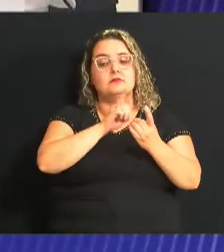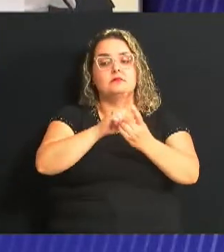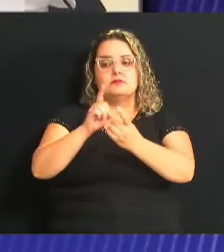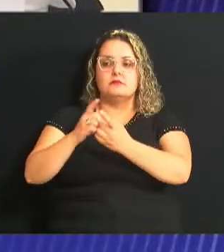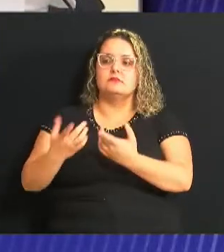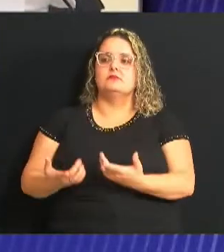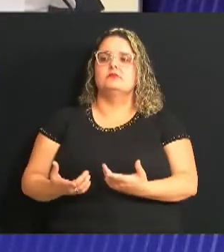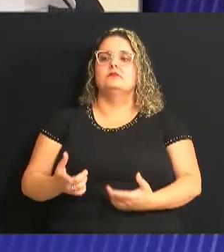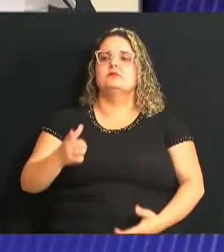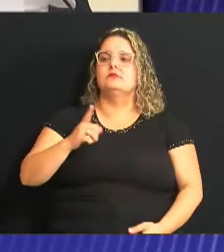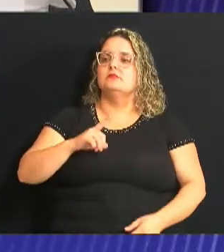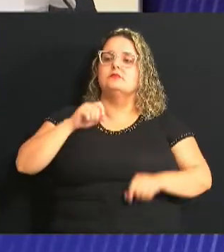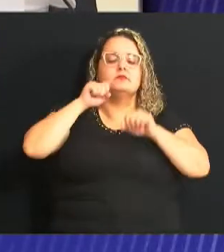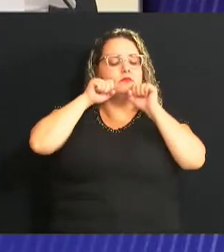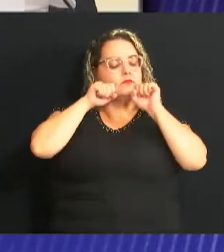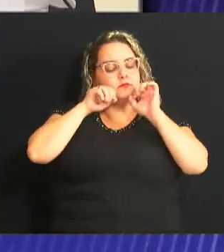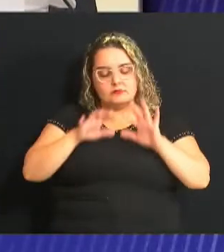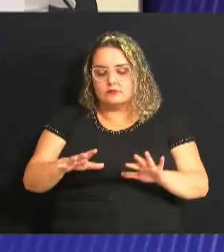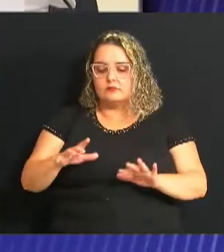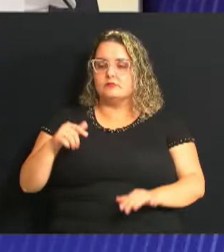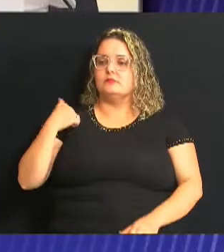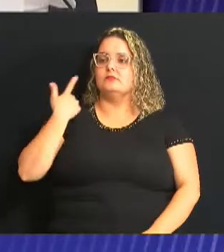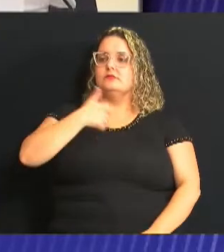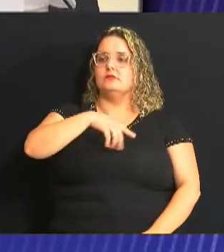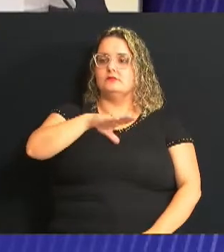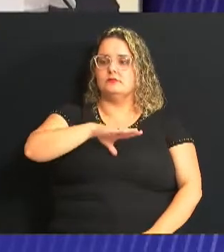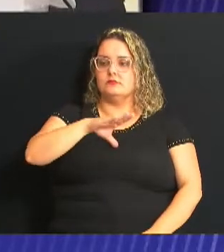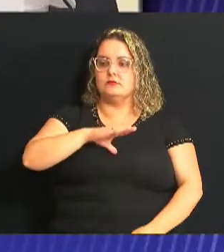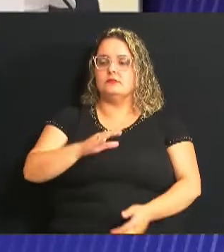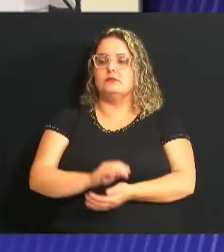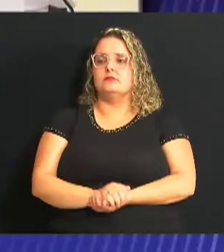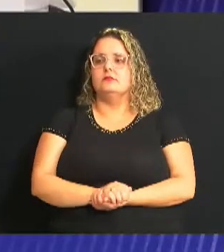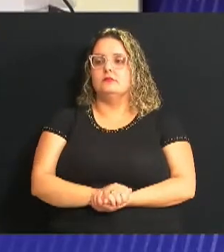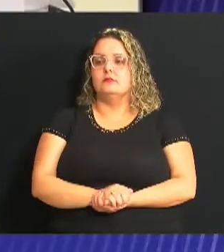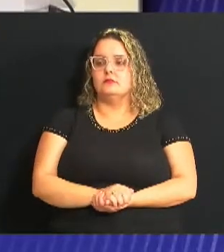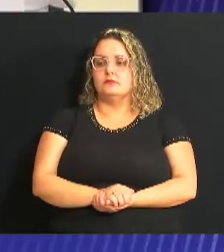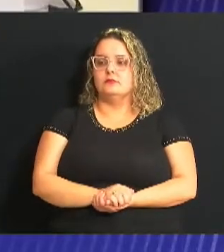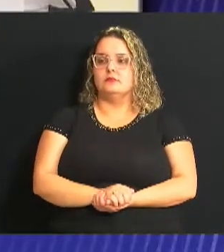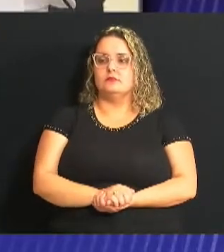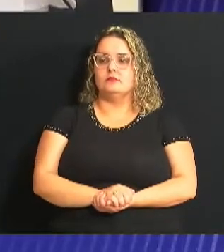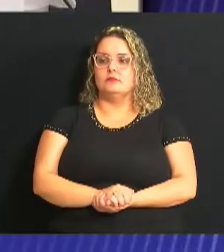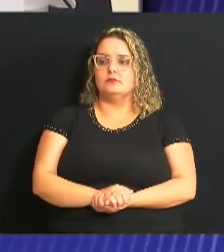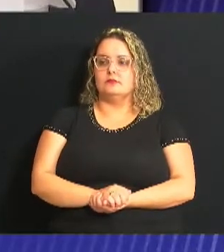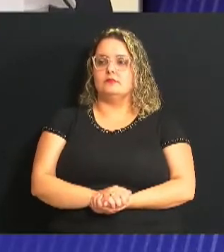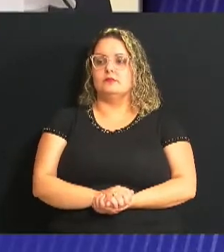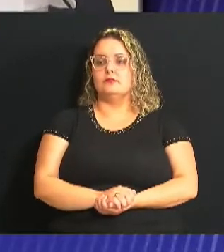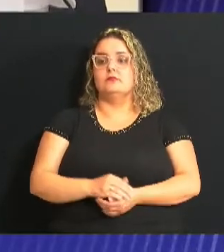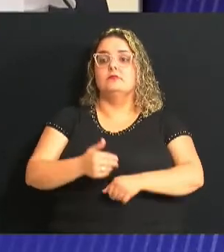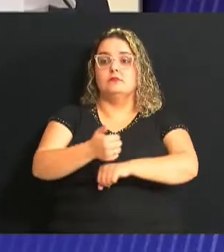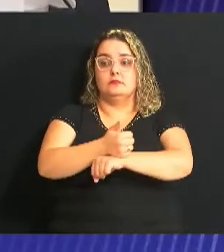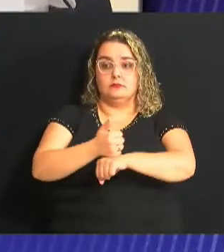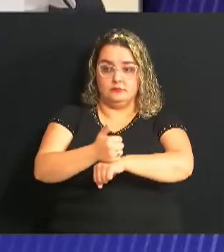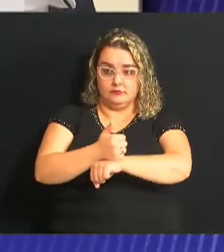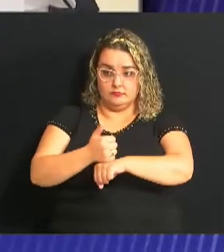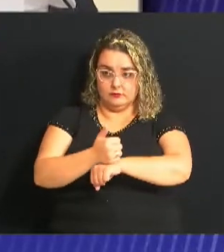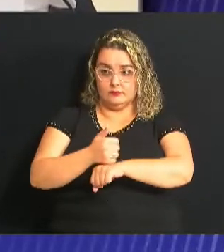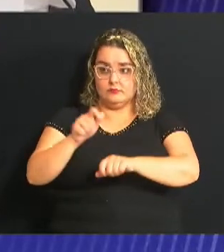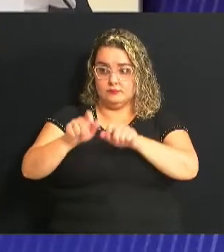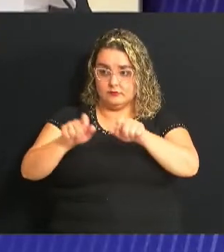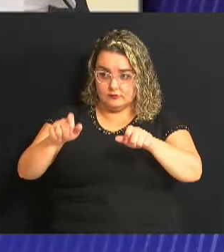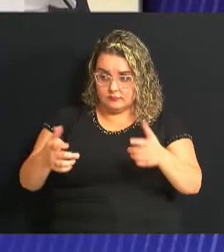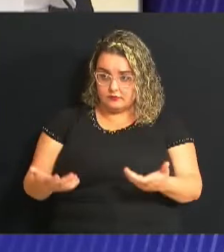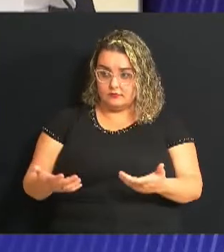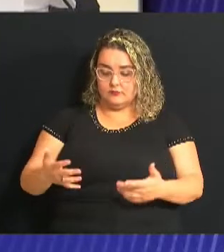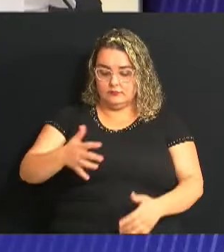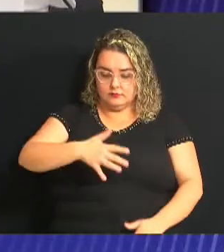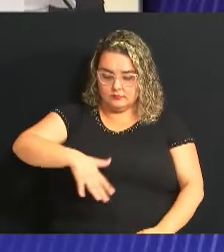tem sido uma grande bênção para a nossa cidade. Então, além do profissionalismo dessas pessoas da